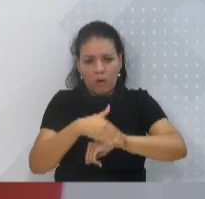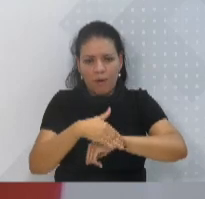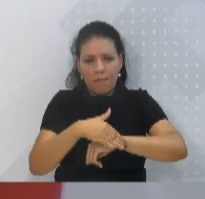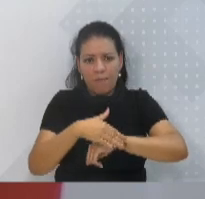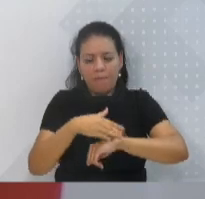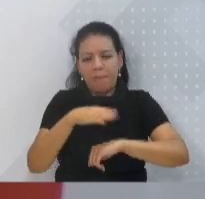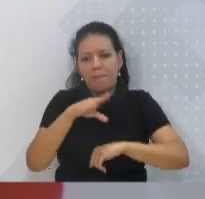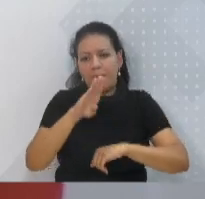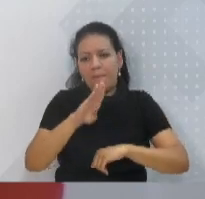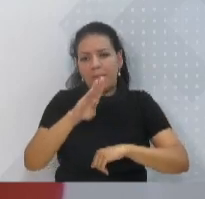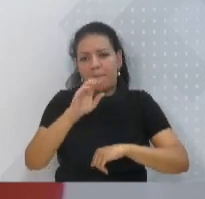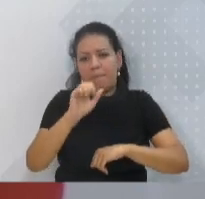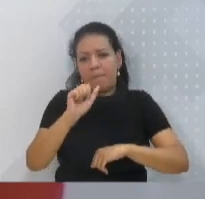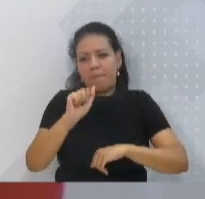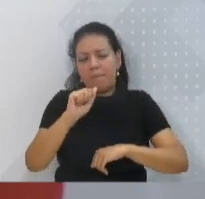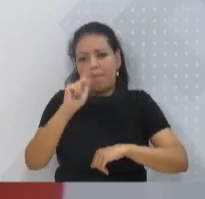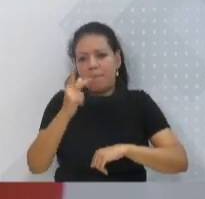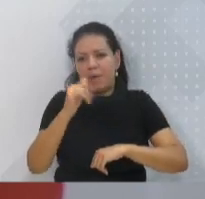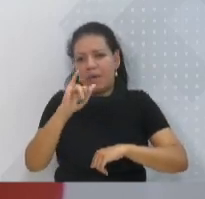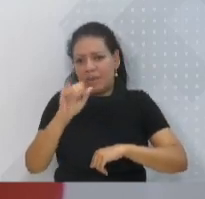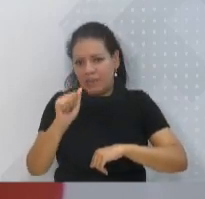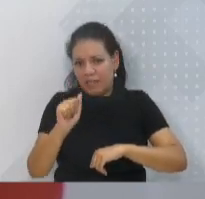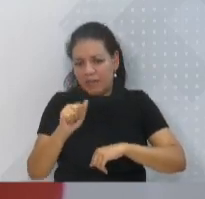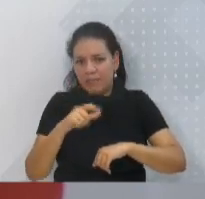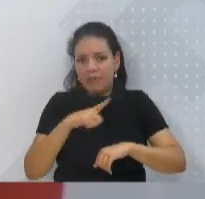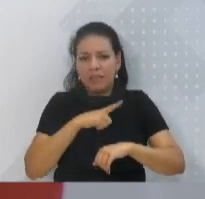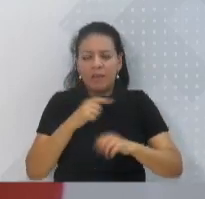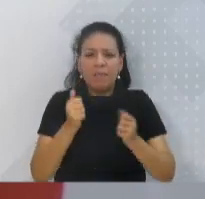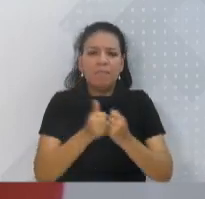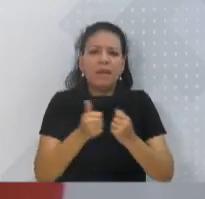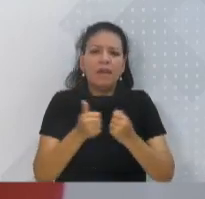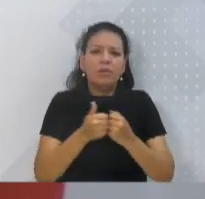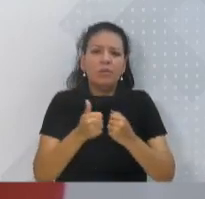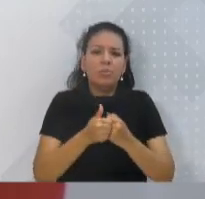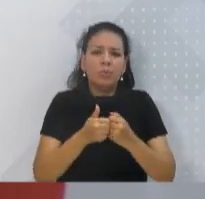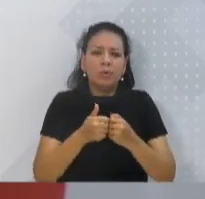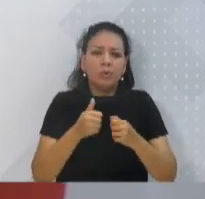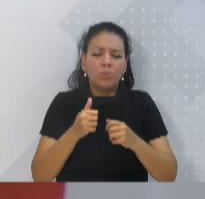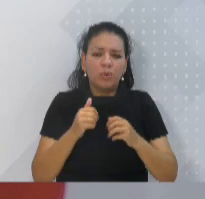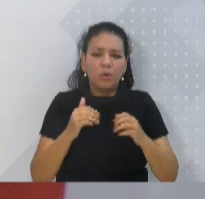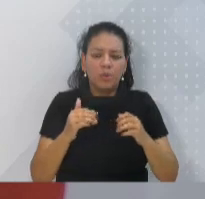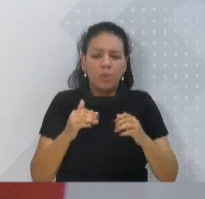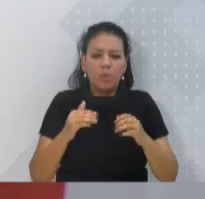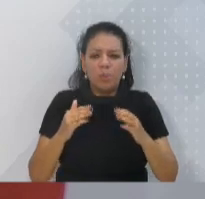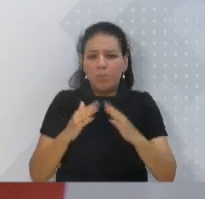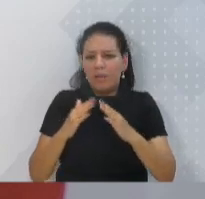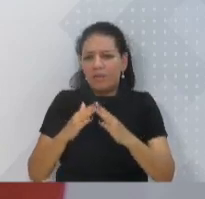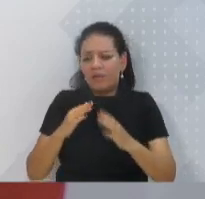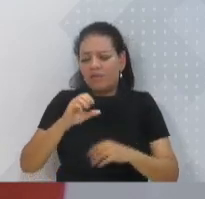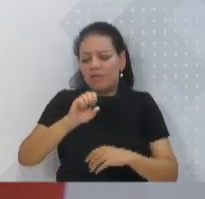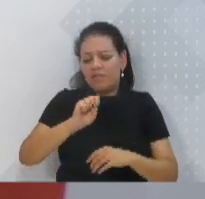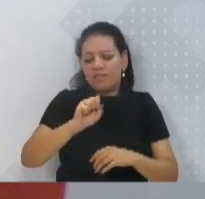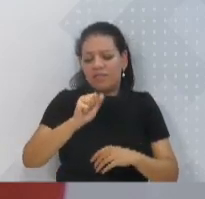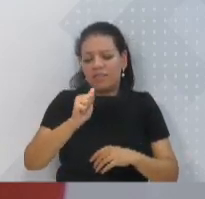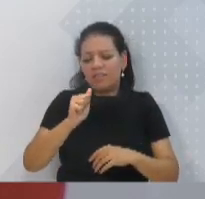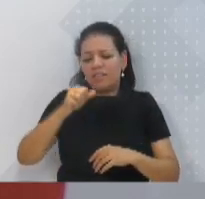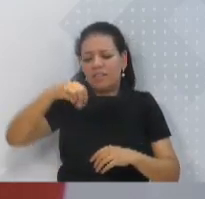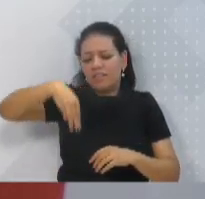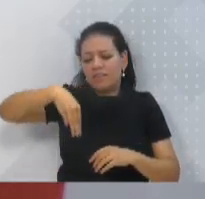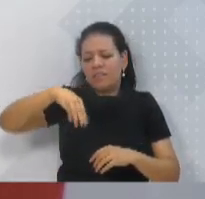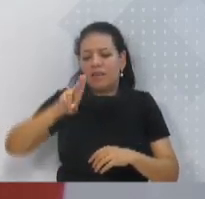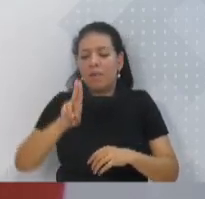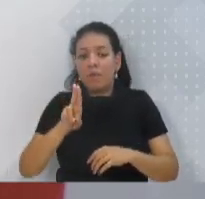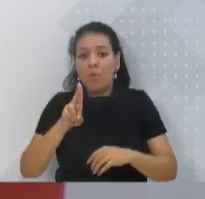Rua Bahia, que temos uma unidade hoje do SAMU, né? Ou que seja, a central do SAMU é nessa via